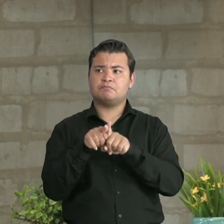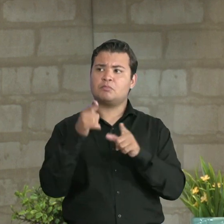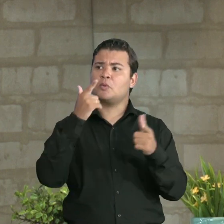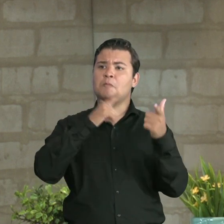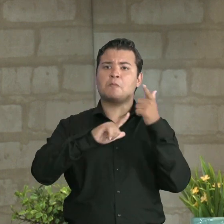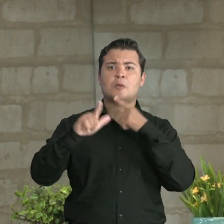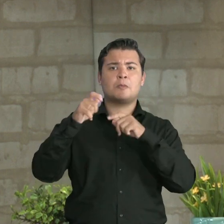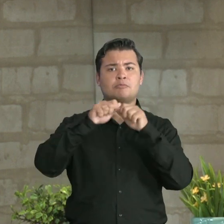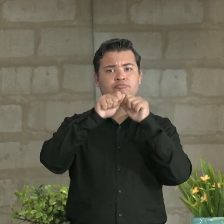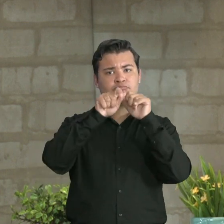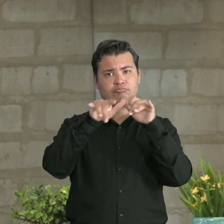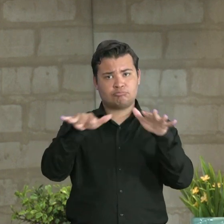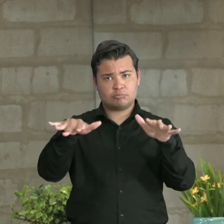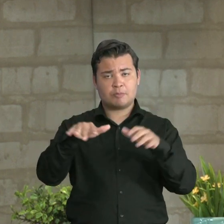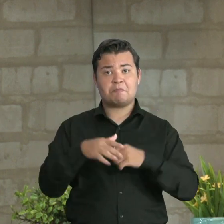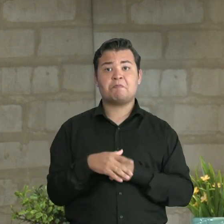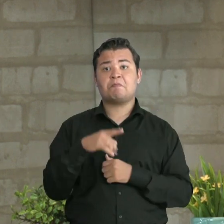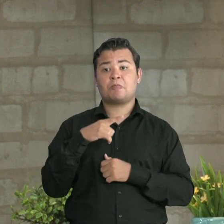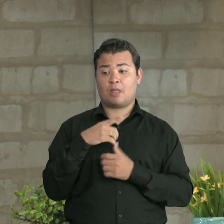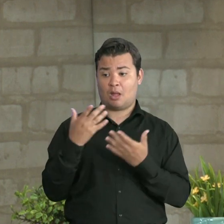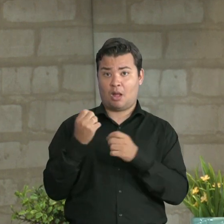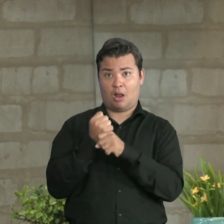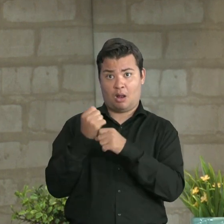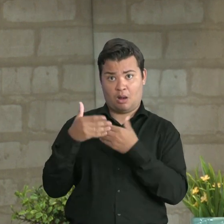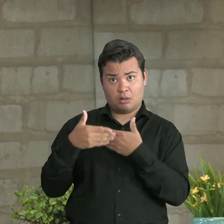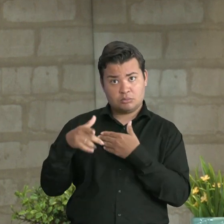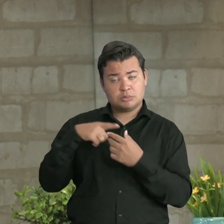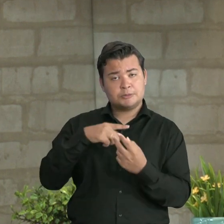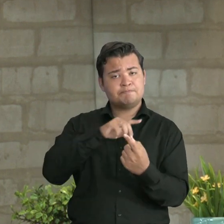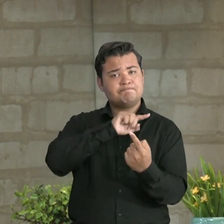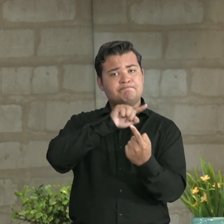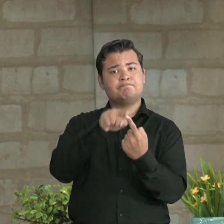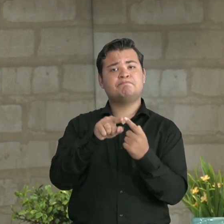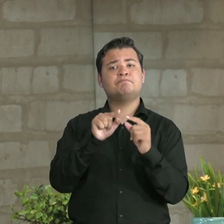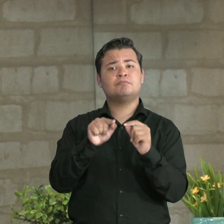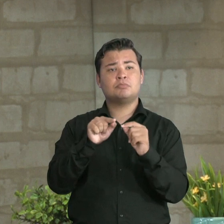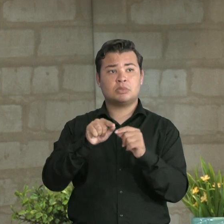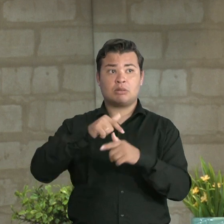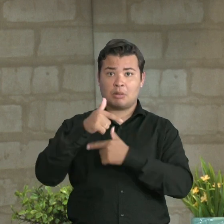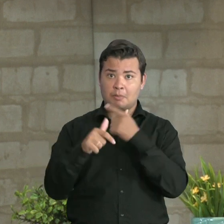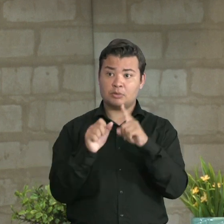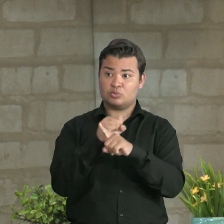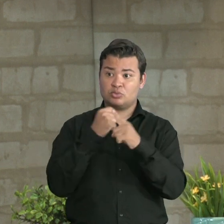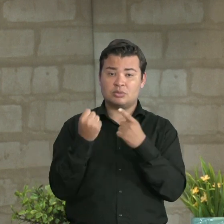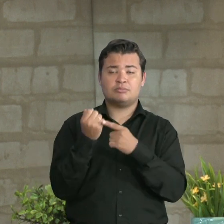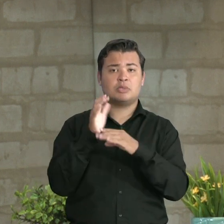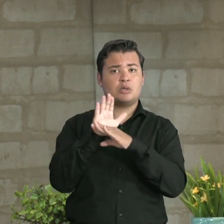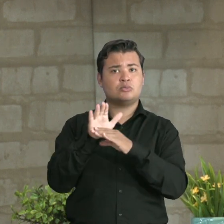uma ambição muito grande, a partir desse ano, de criar programas de alcance social bem maior.